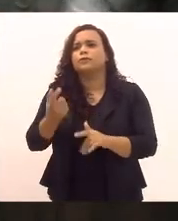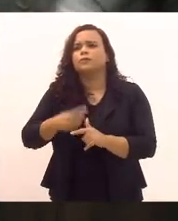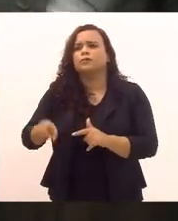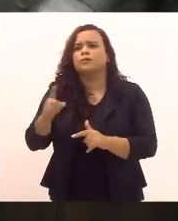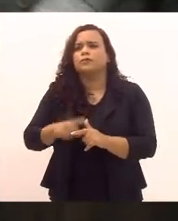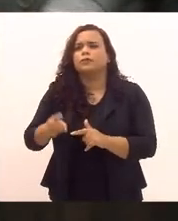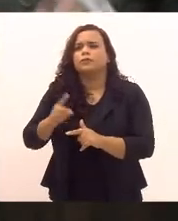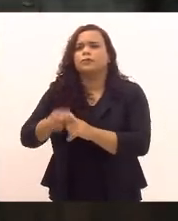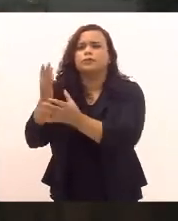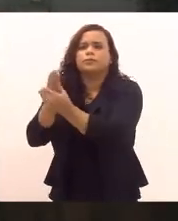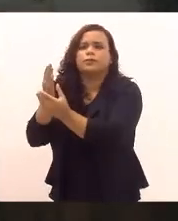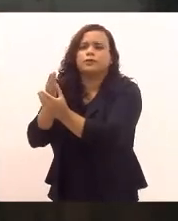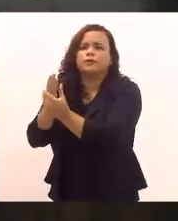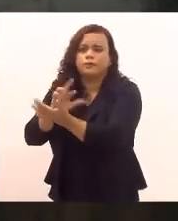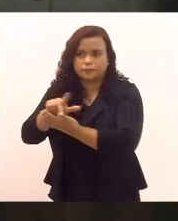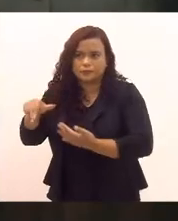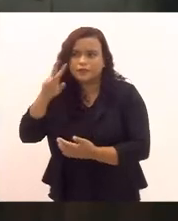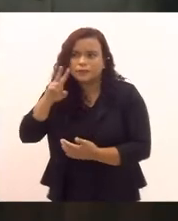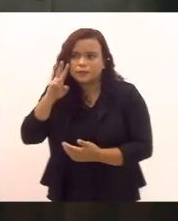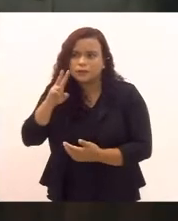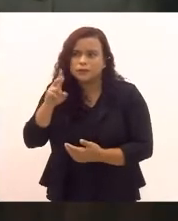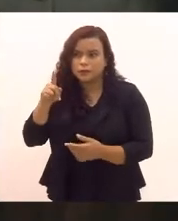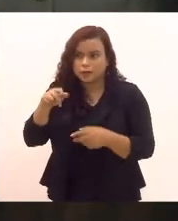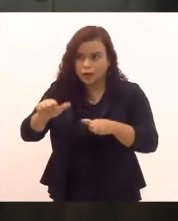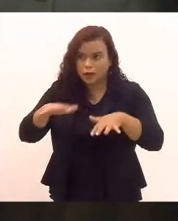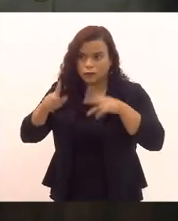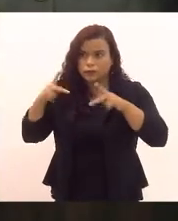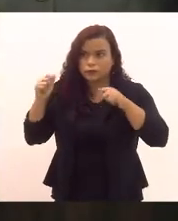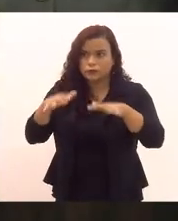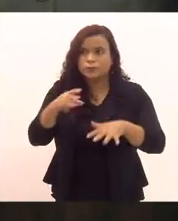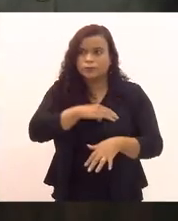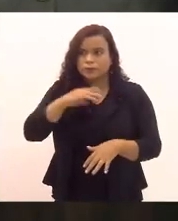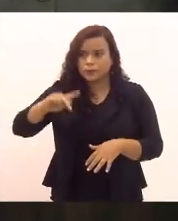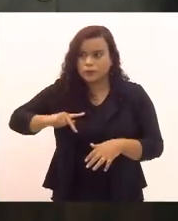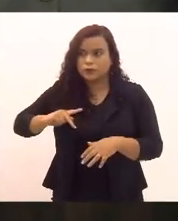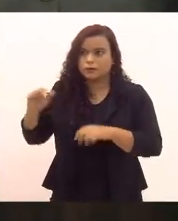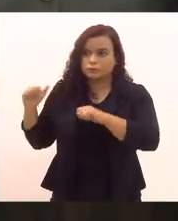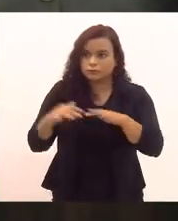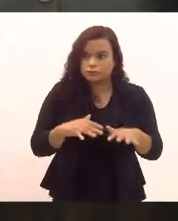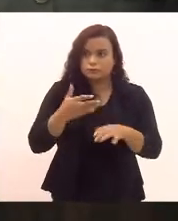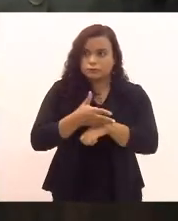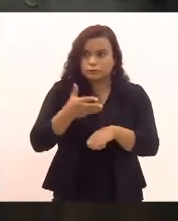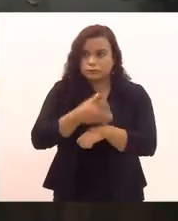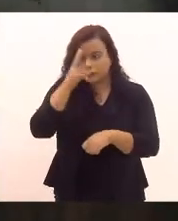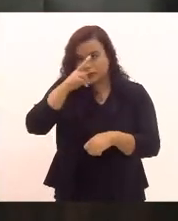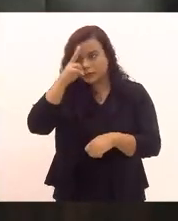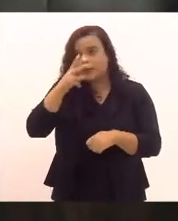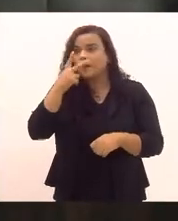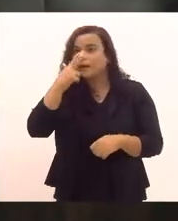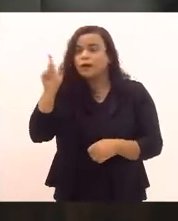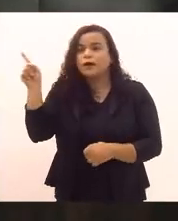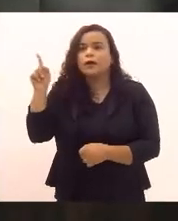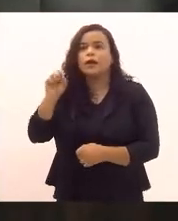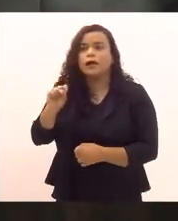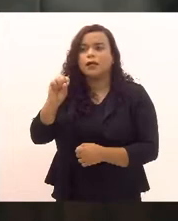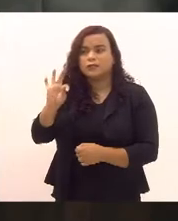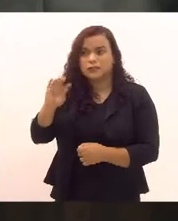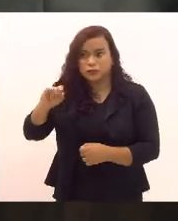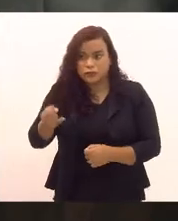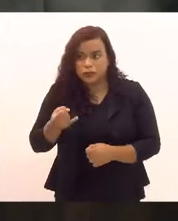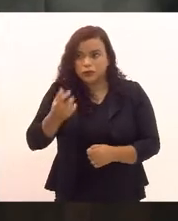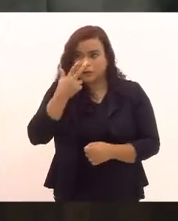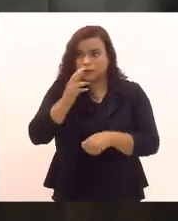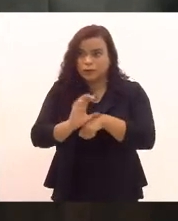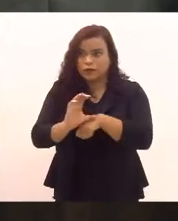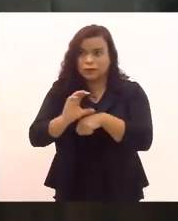problemas judiciais se você fez audiência pública Ministério povo vai todo mundo parece que o STJ declarou